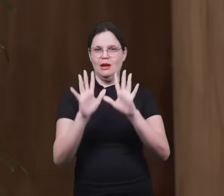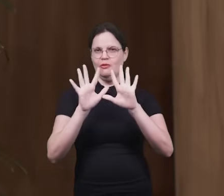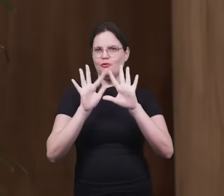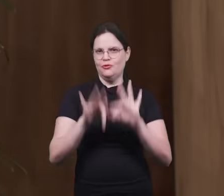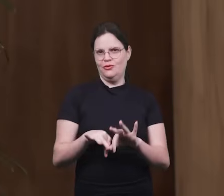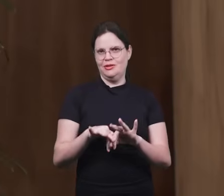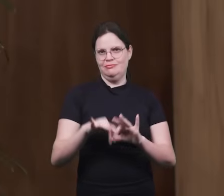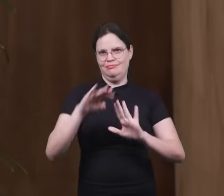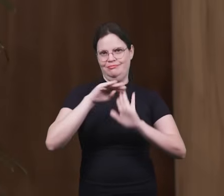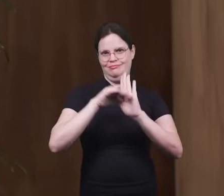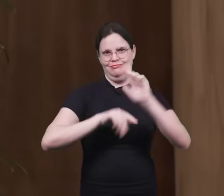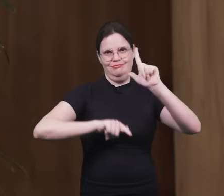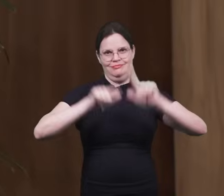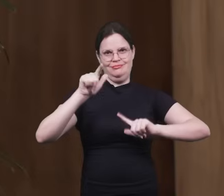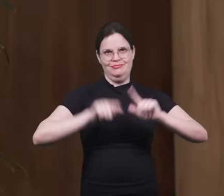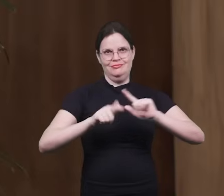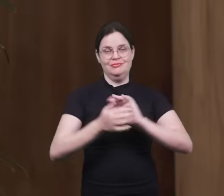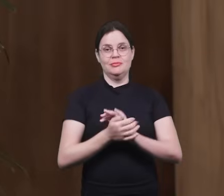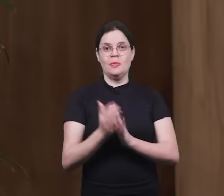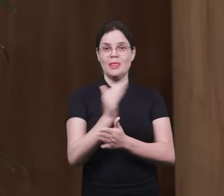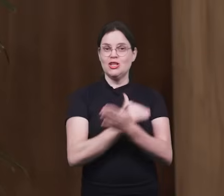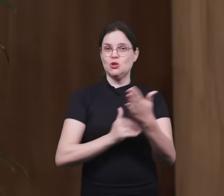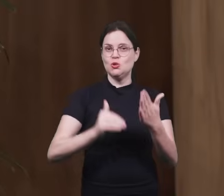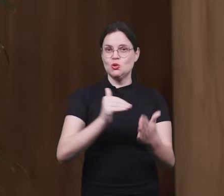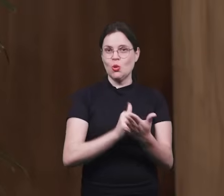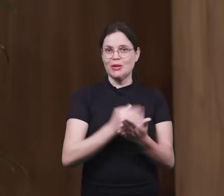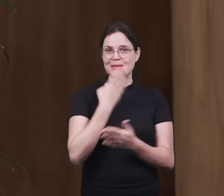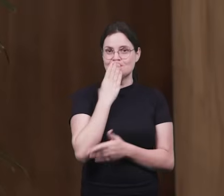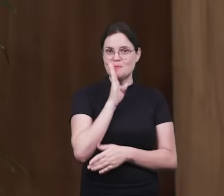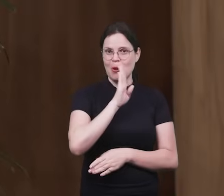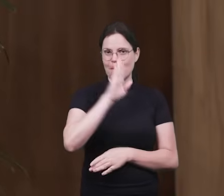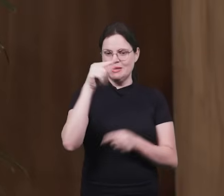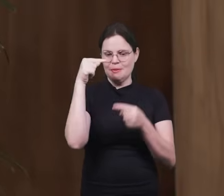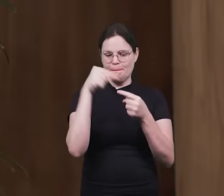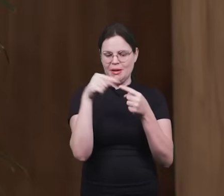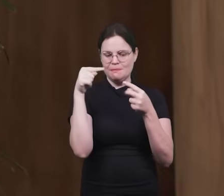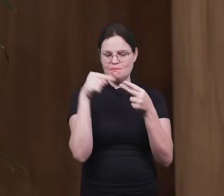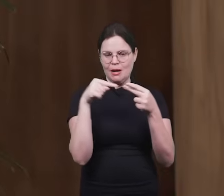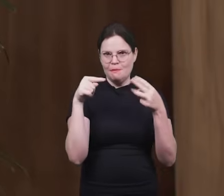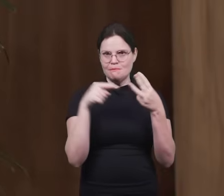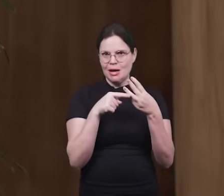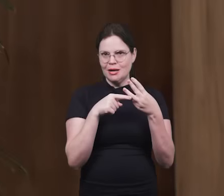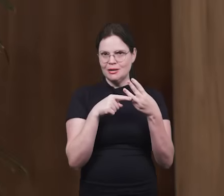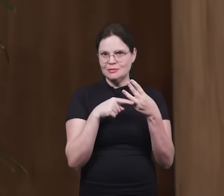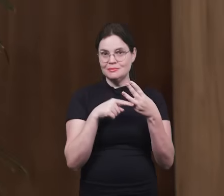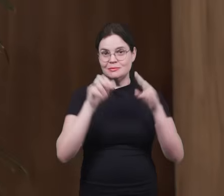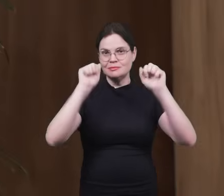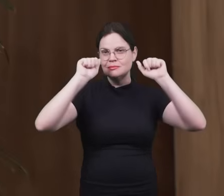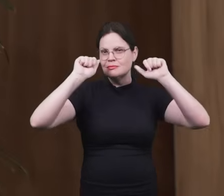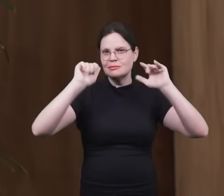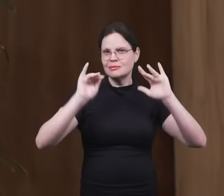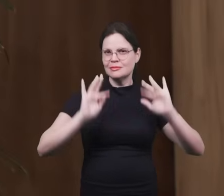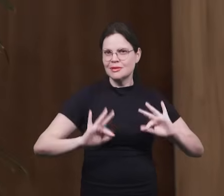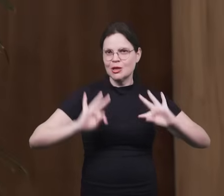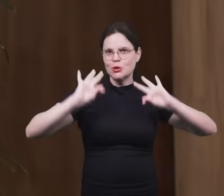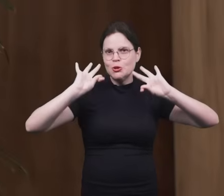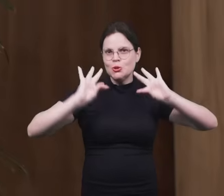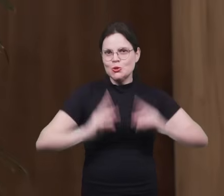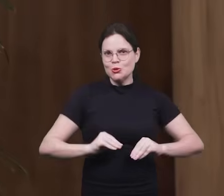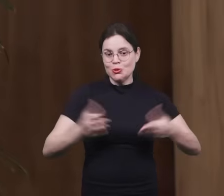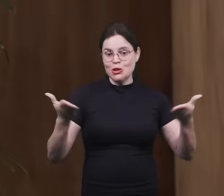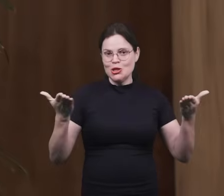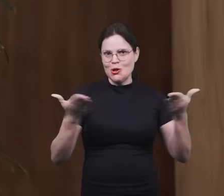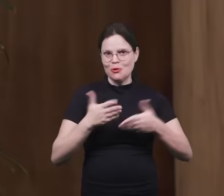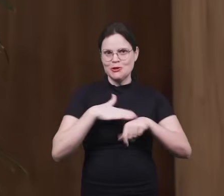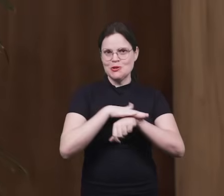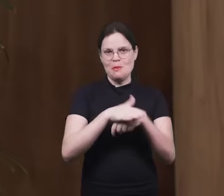de hoje. E todas estas promessas que foram mencionadas aqui, todas as bênçãos de Deus que foram